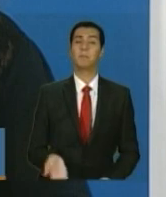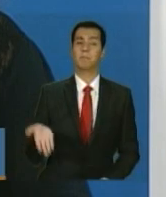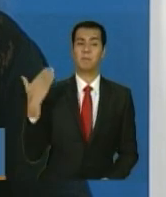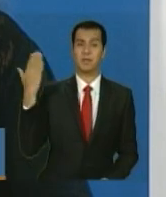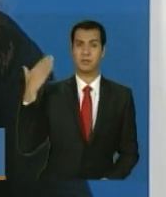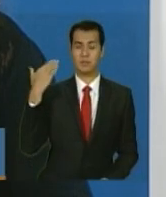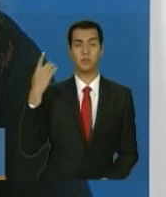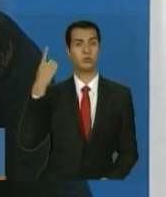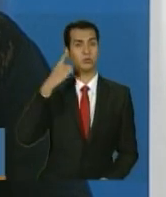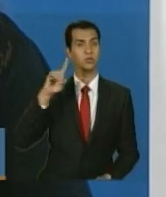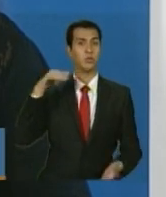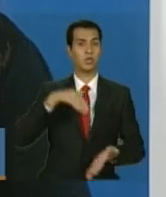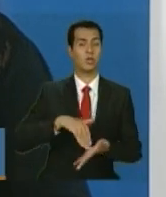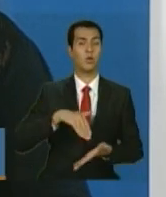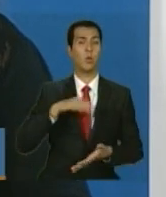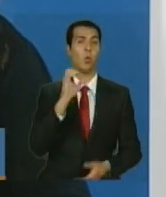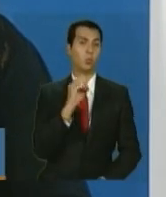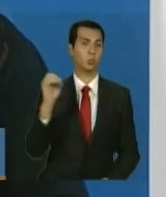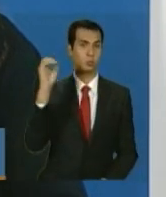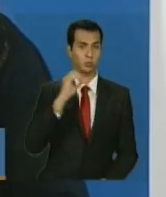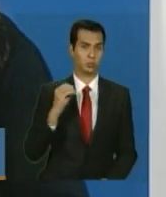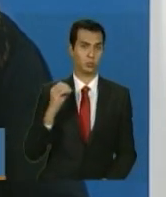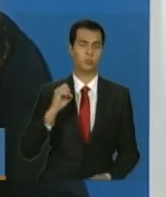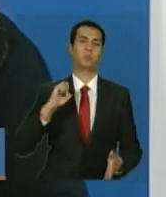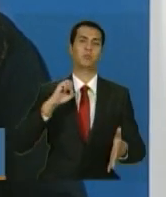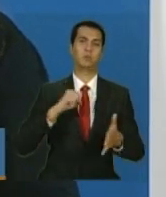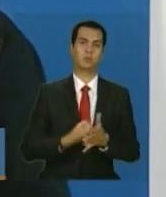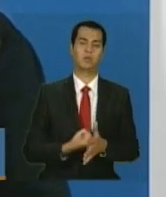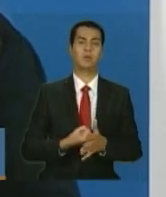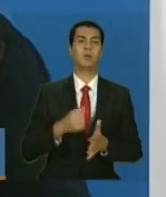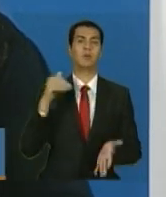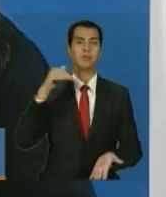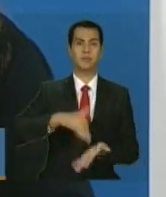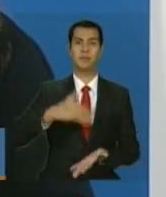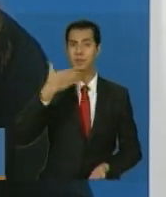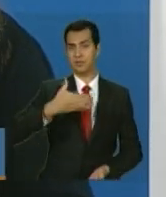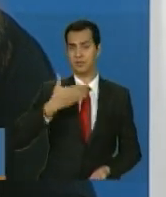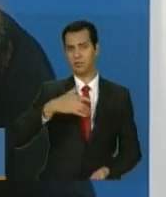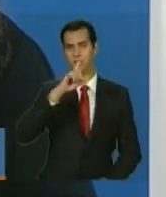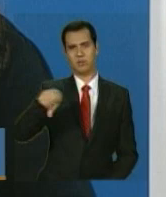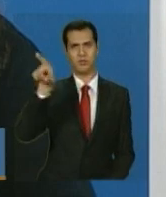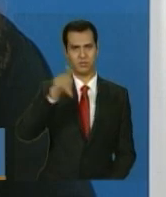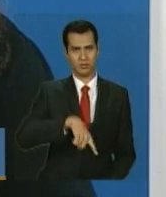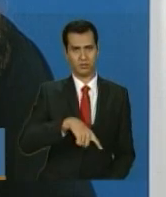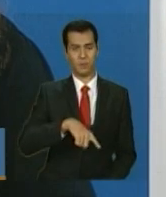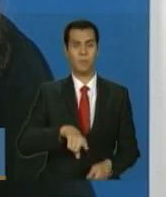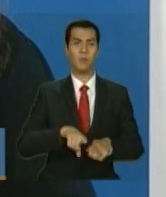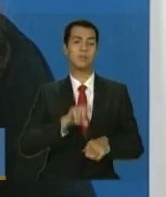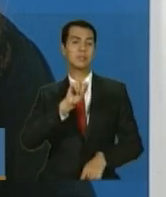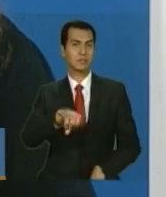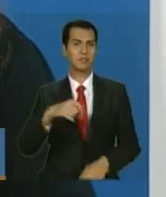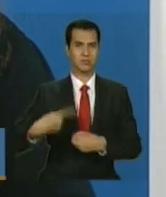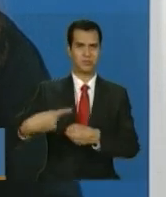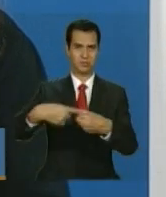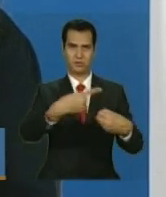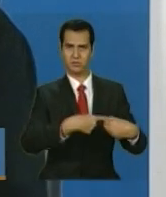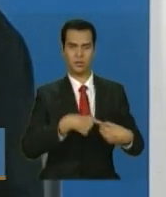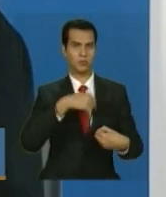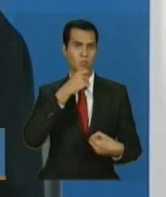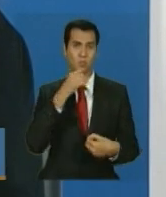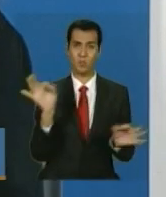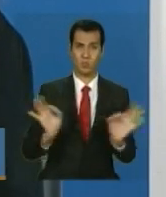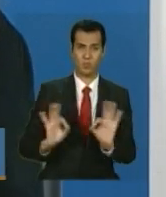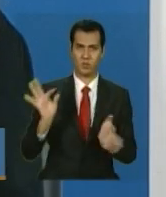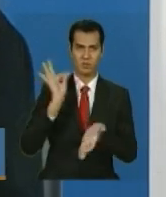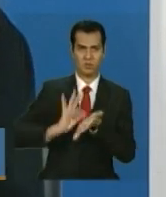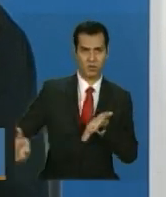bloqueio e fim de dezembro para cancelamento. Ou seja, se o município não atualizasse o cadastro das famílias beneficiárias do Bolsa Família, com